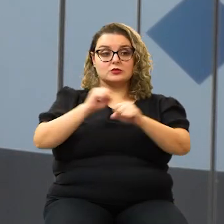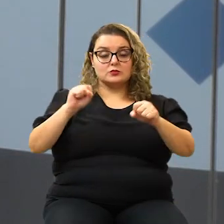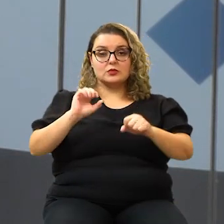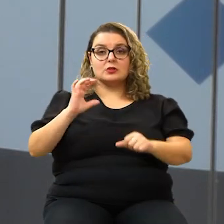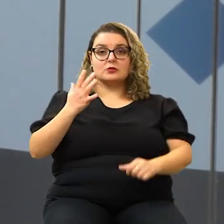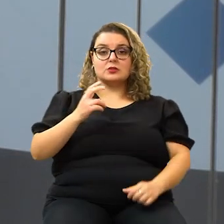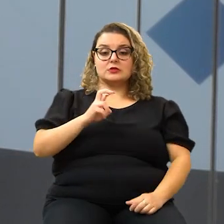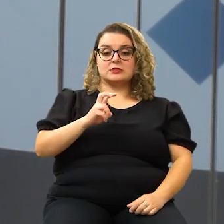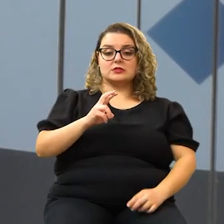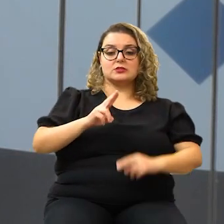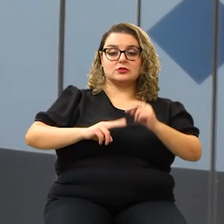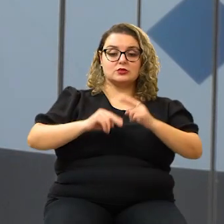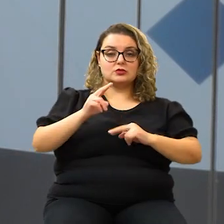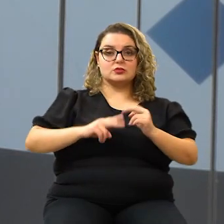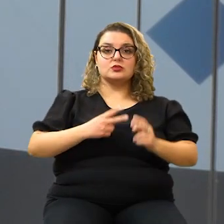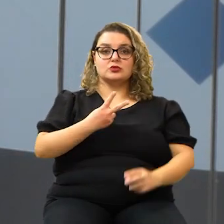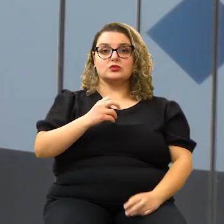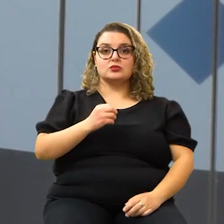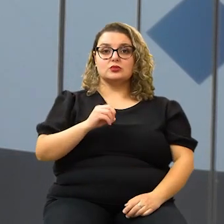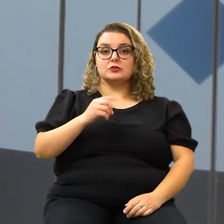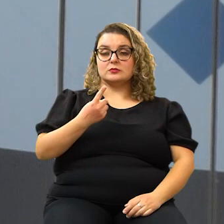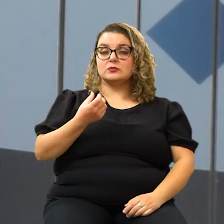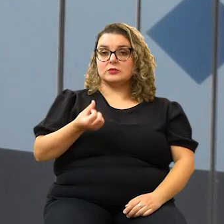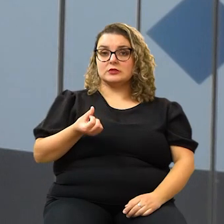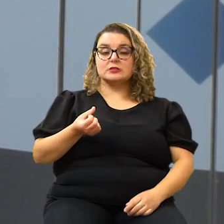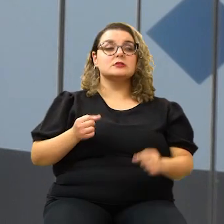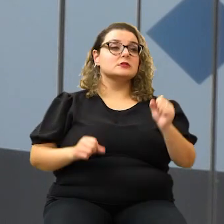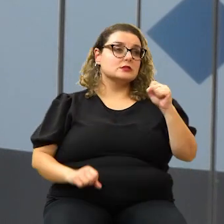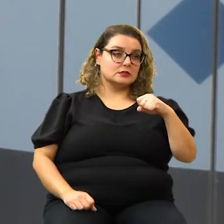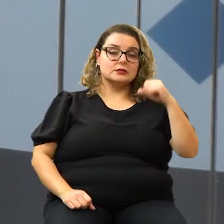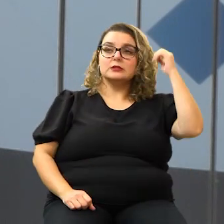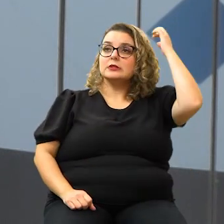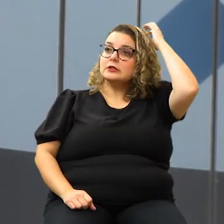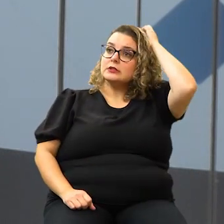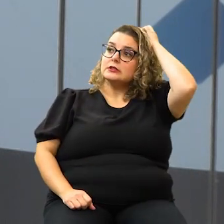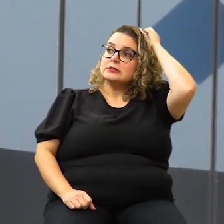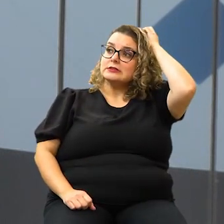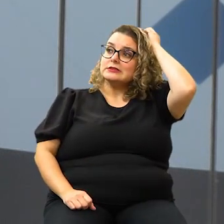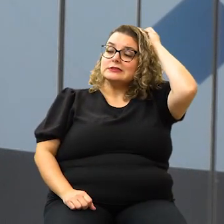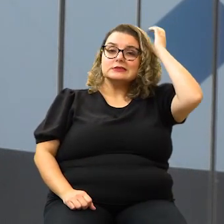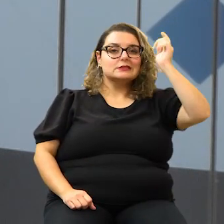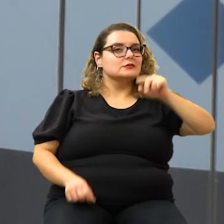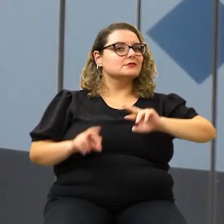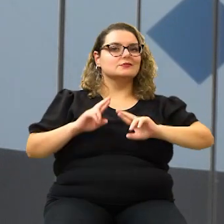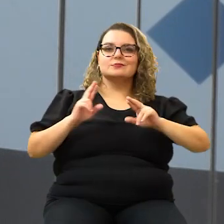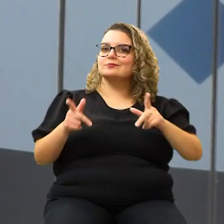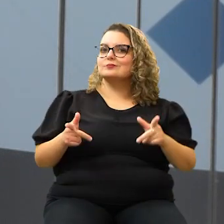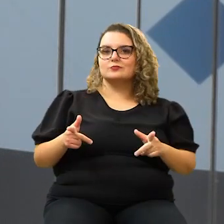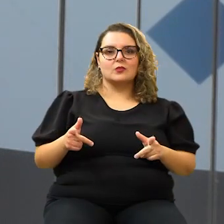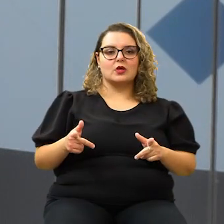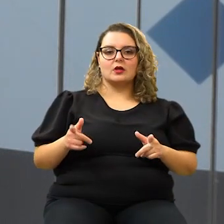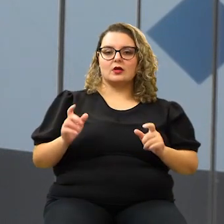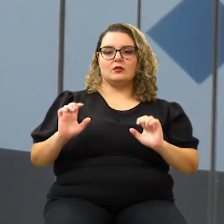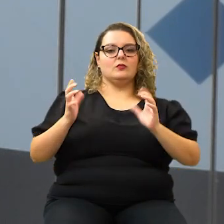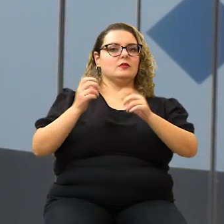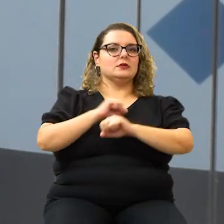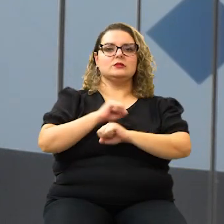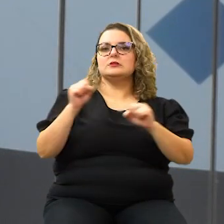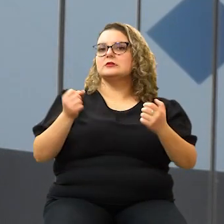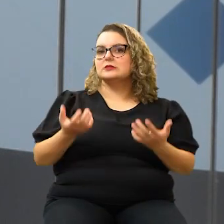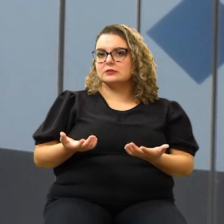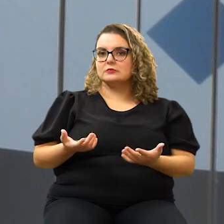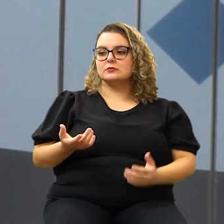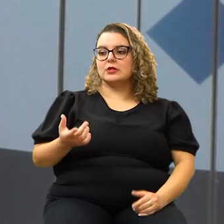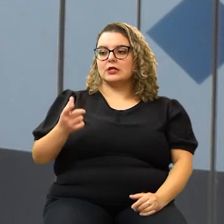5 de junho de 2016. Né? Aquilo ali foi realmente uma surpresa, é um evento extremo que